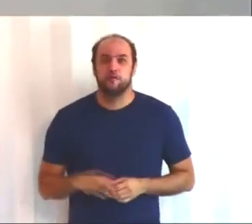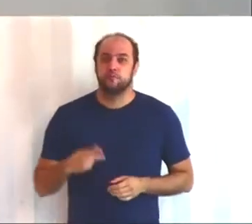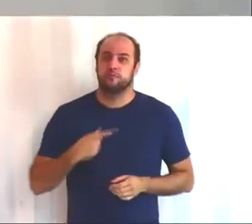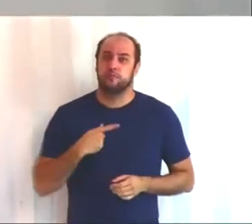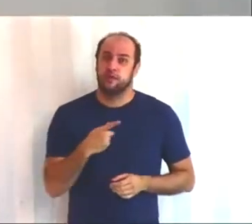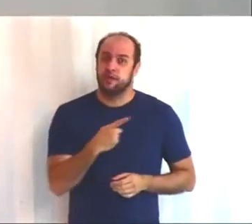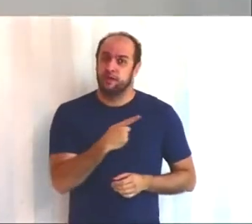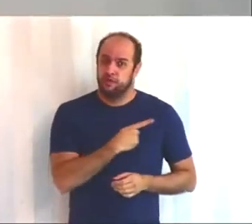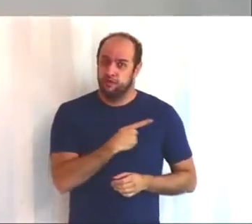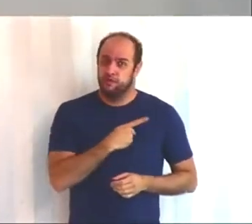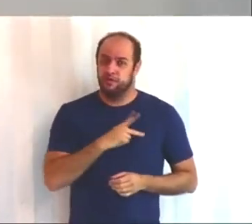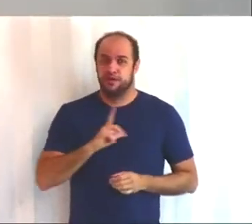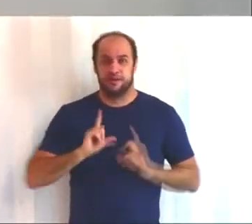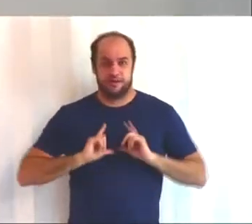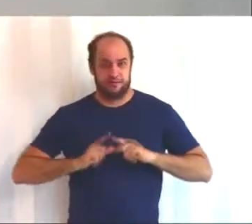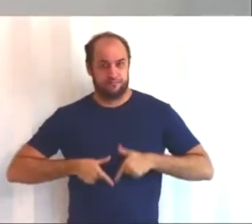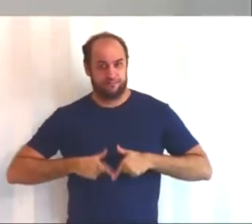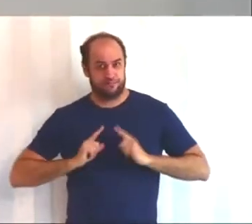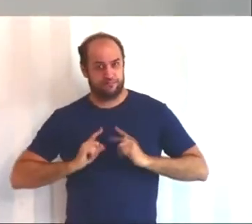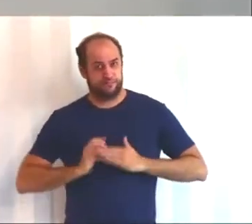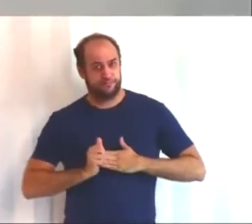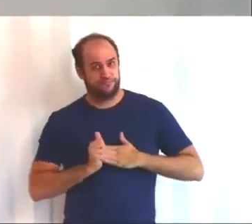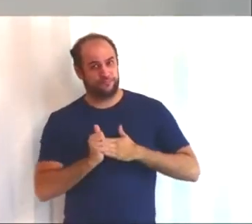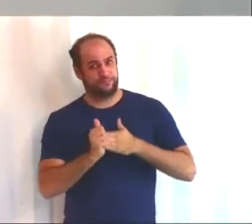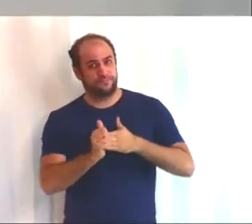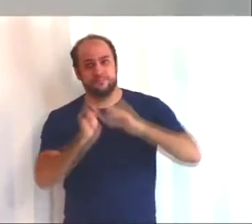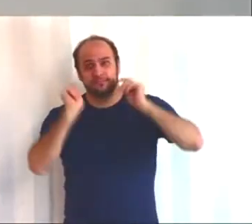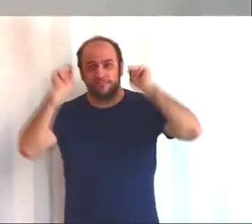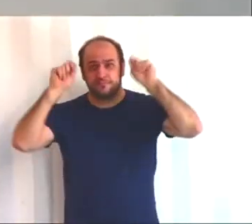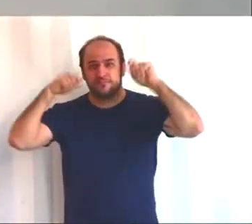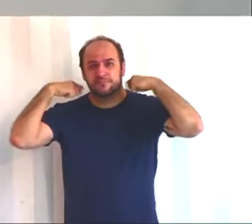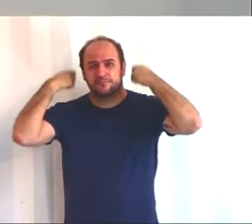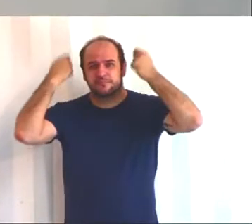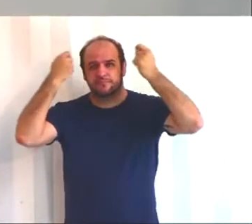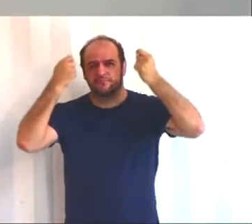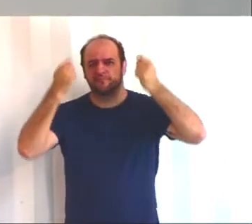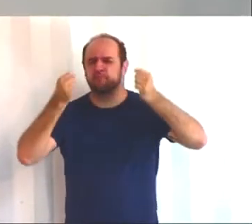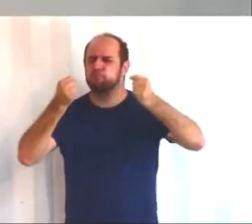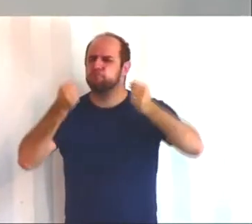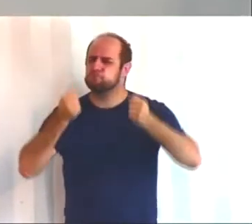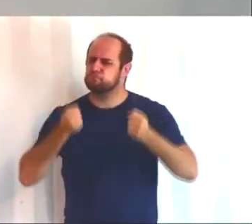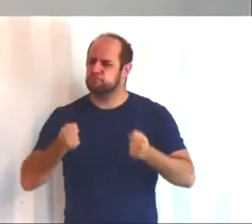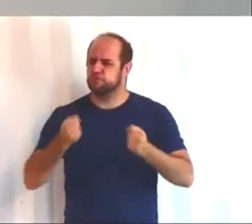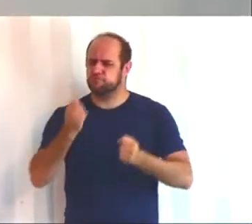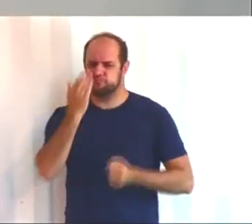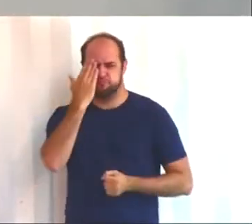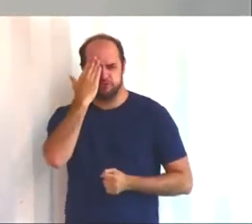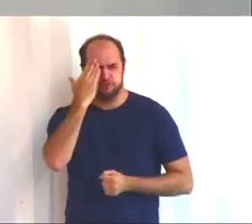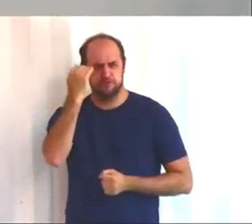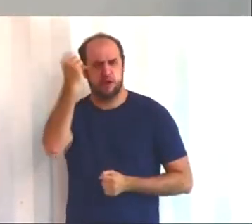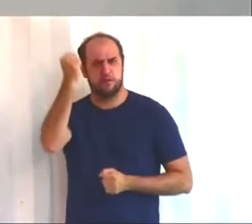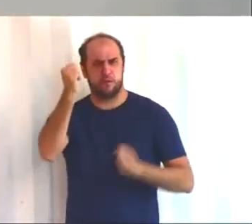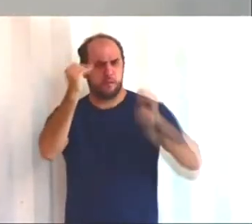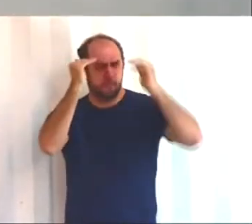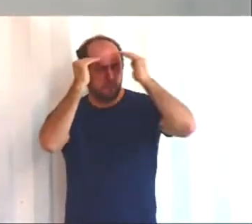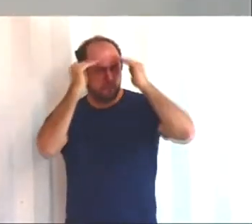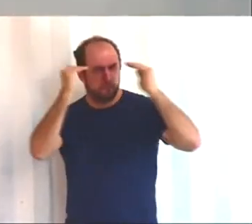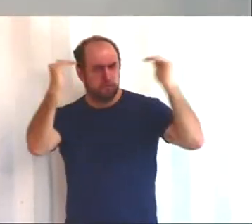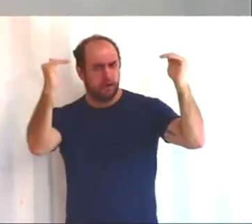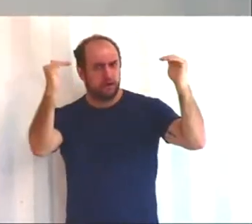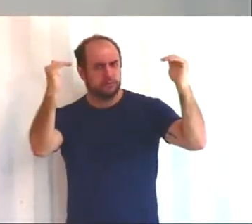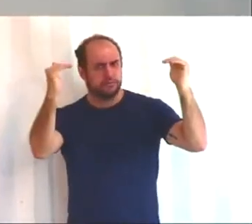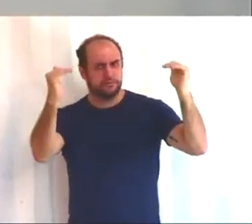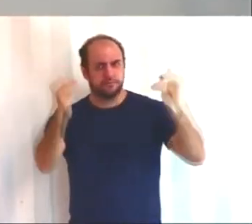de Israel, ele conduz as suas ovelhas de maneira soberana. Mas a orientação